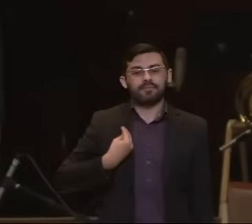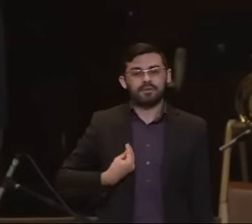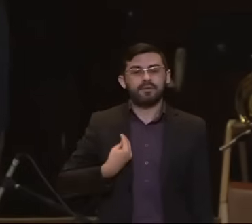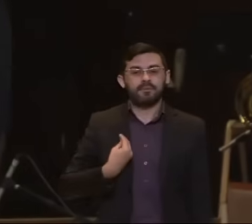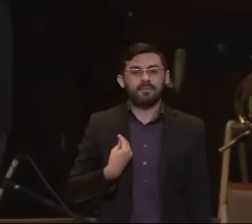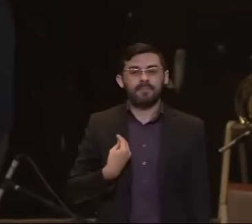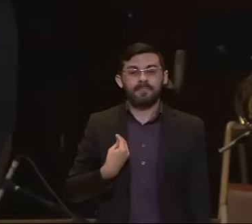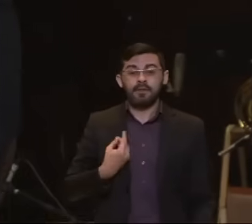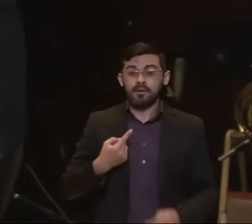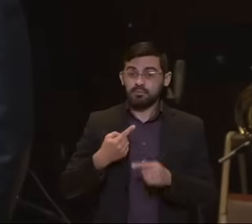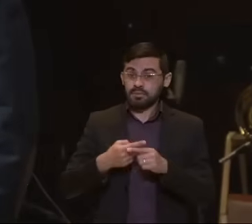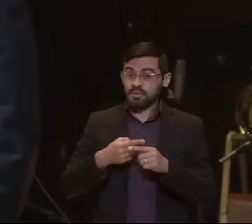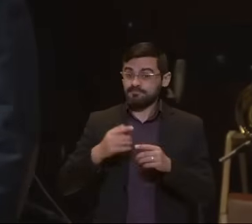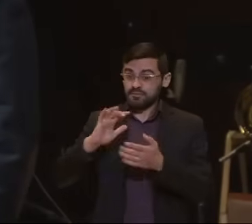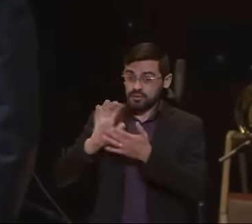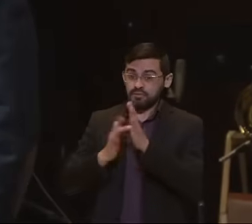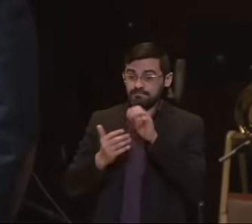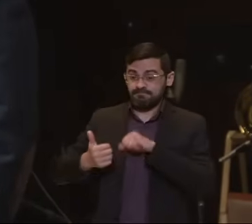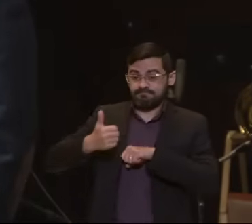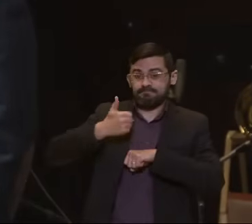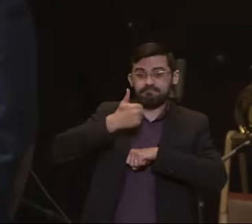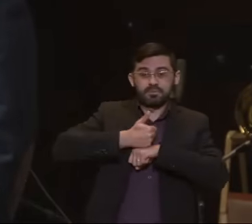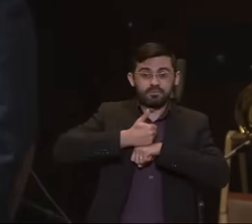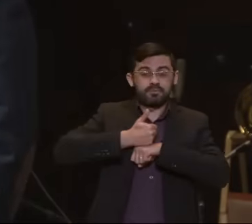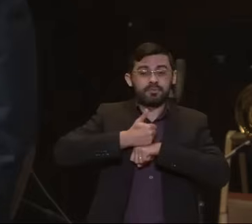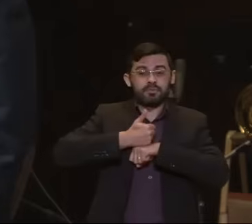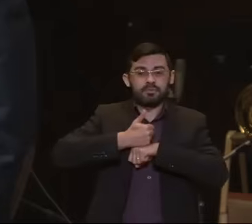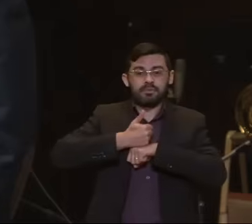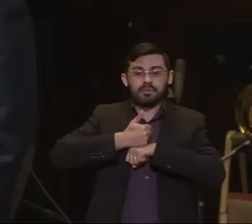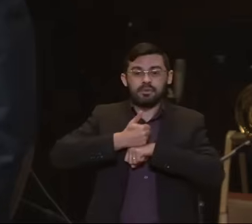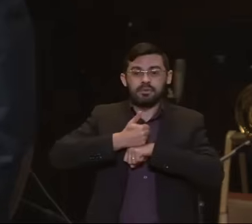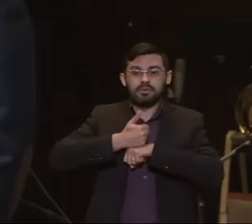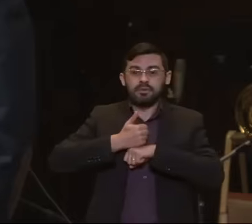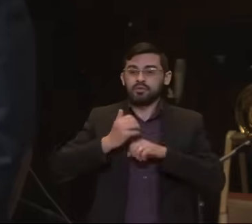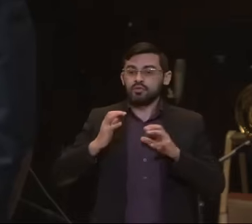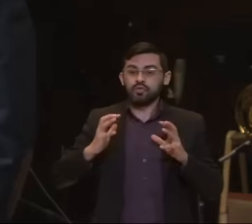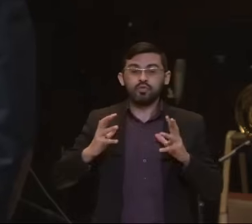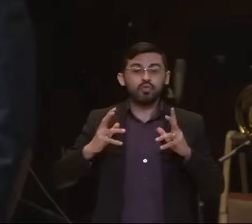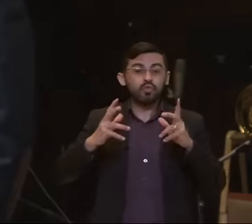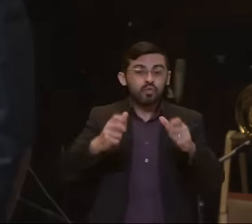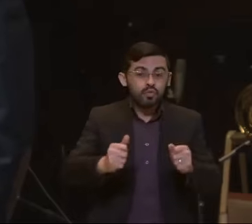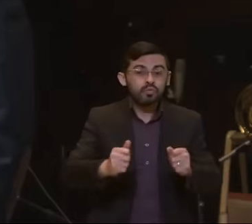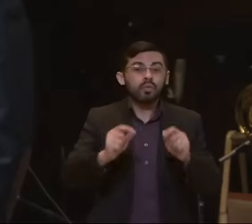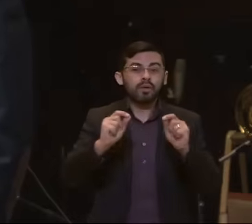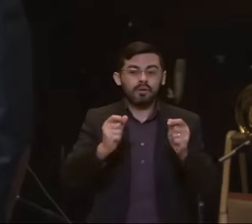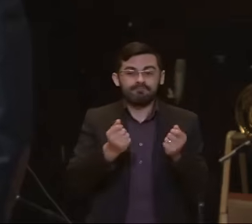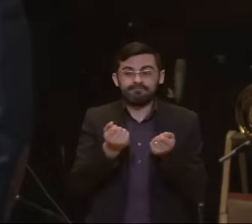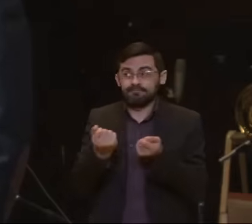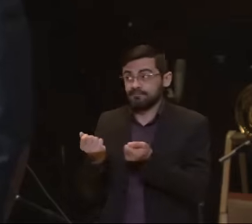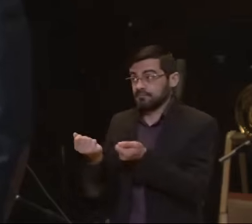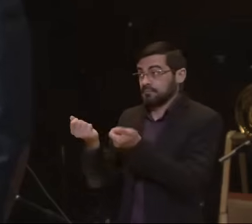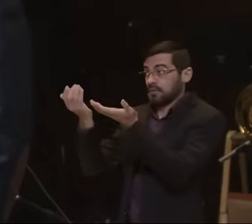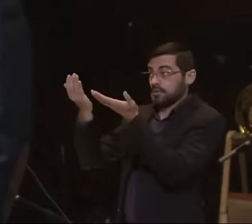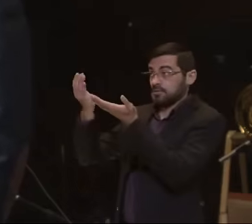E porque Jesus está em primeiro lugar, tudo a gente coloca sobre o altar.